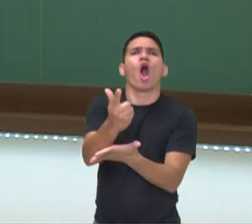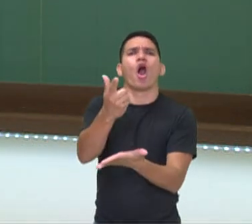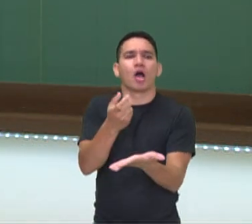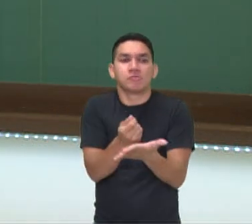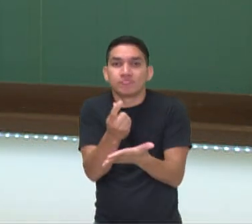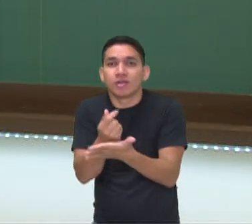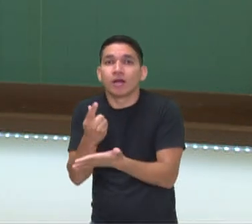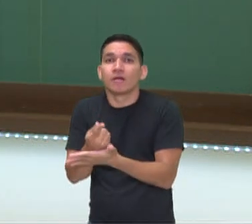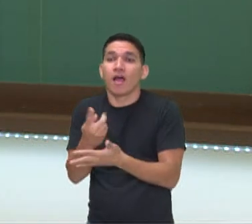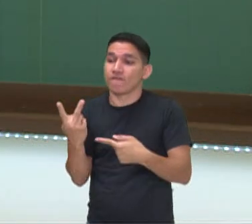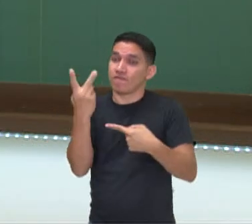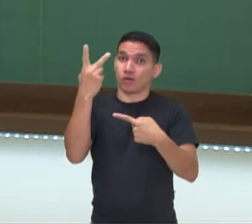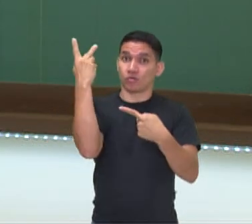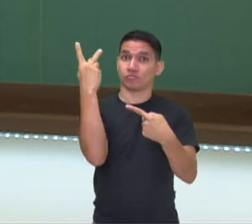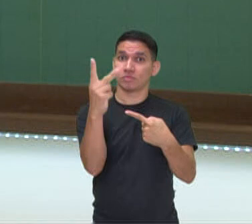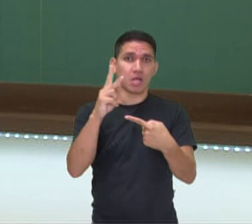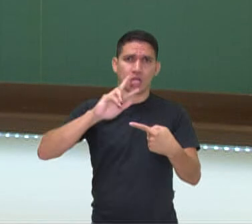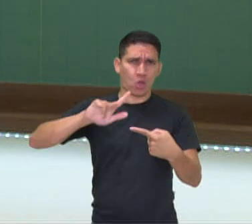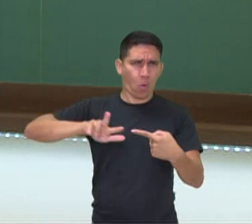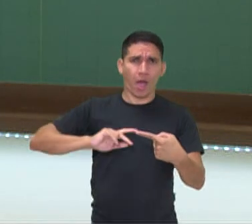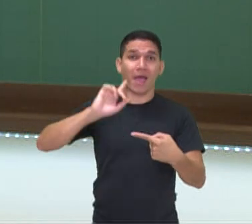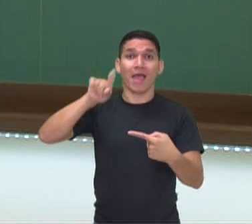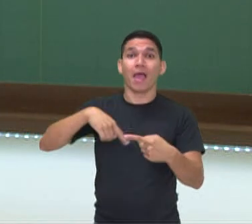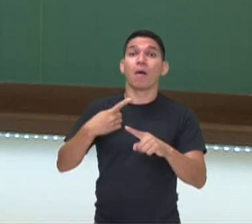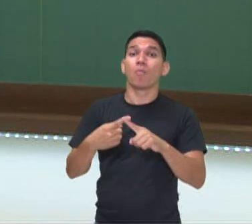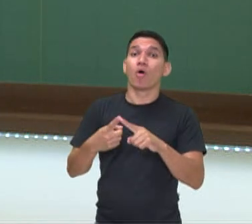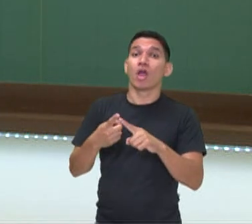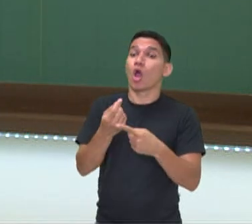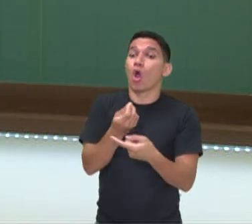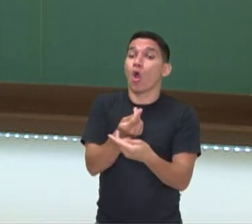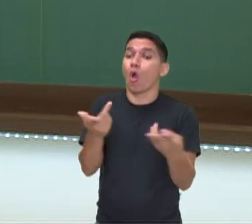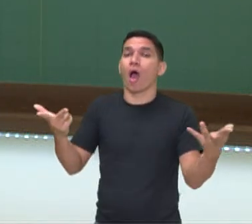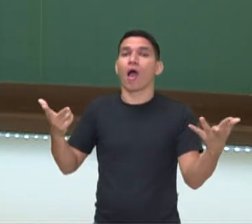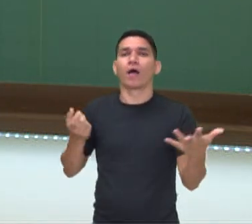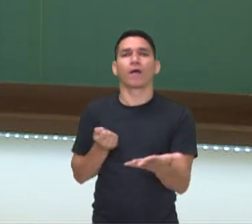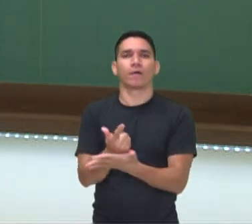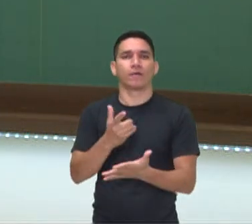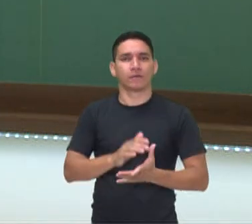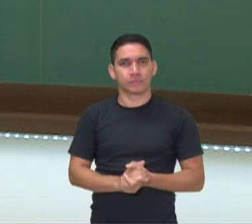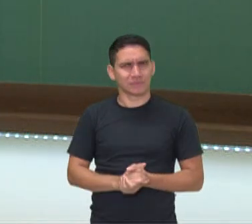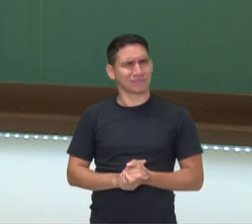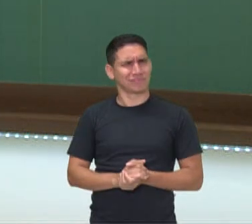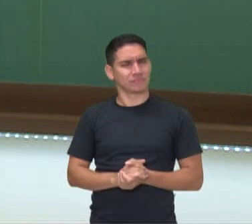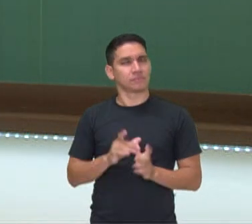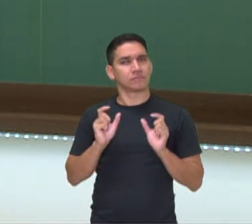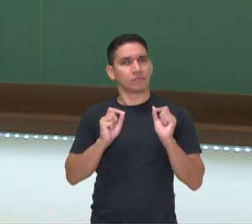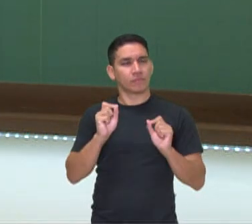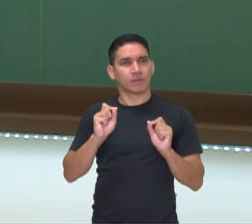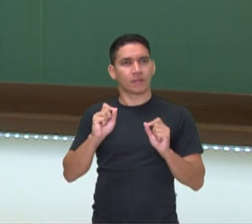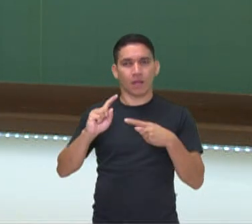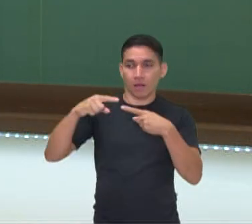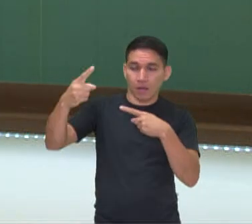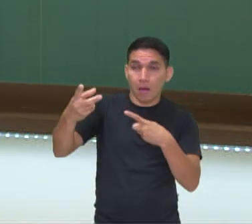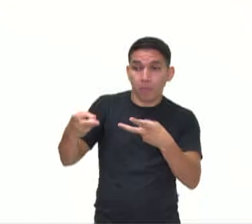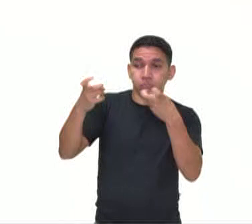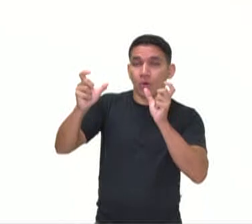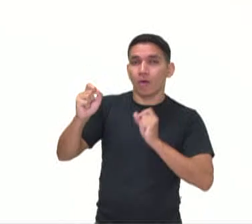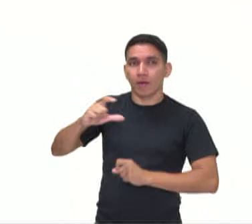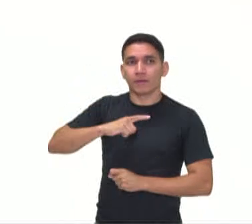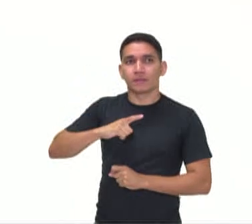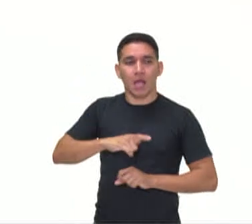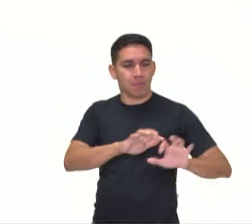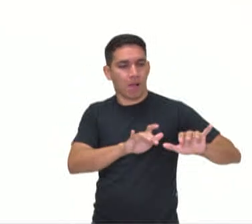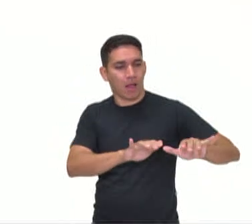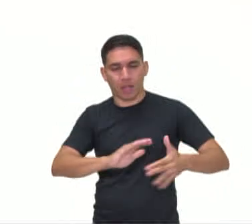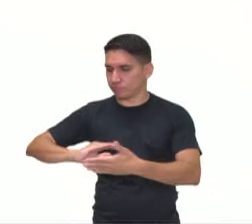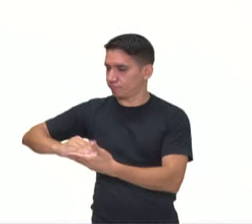valorizado não pelo que você é, mas pelas coisas que você dispõe. Além disso, num plano um pouco mais à frente, você tem ali anúncios,